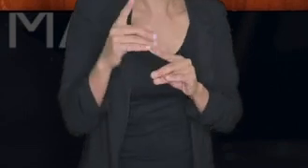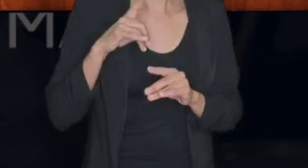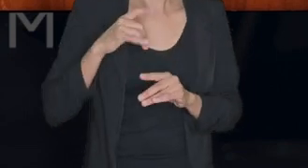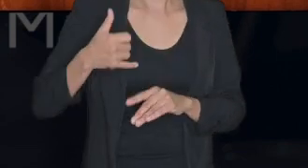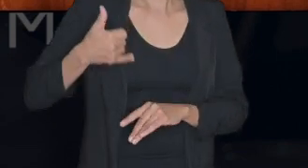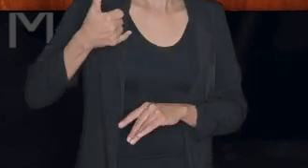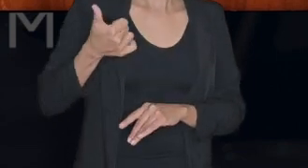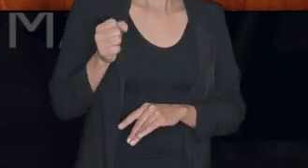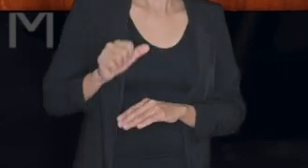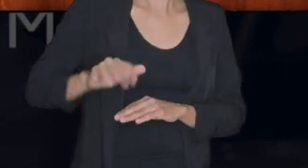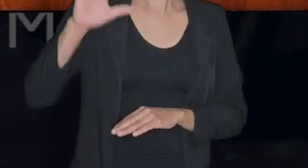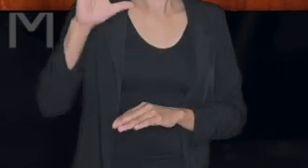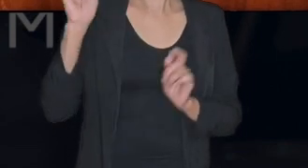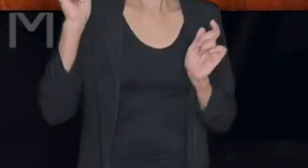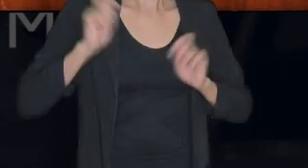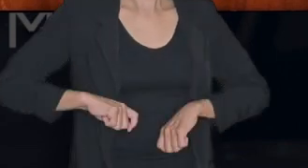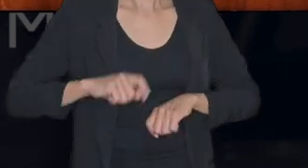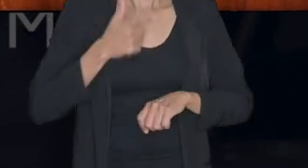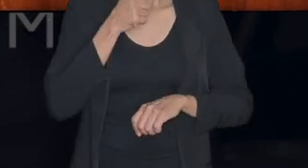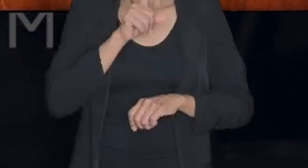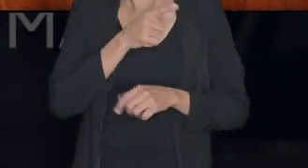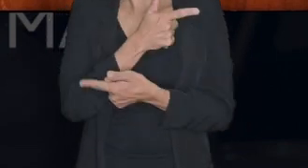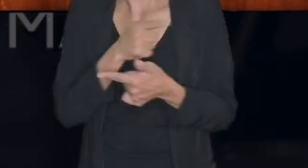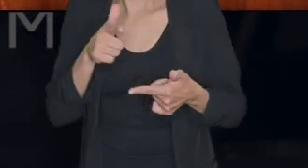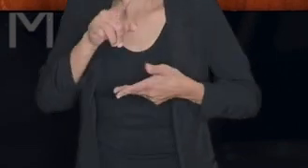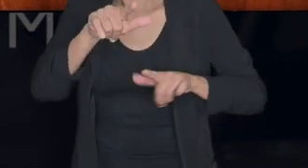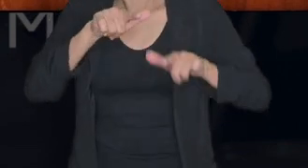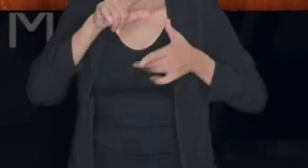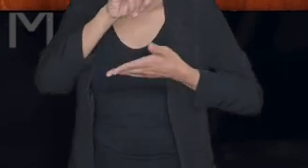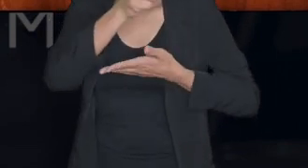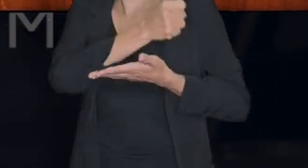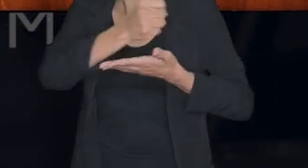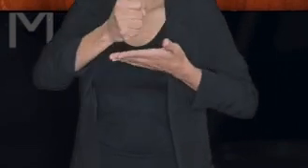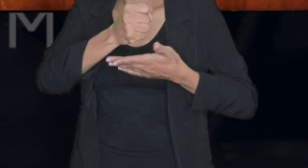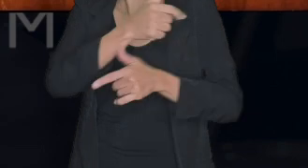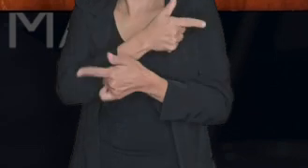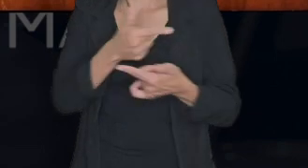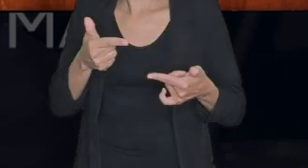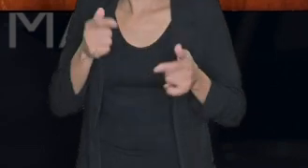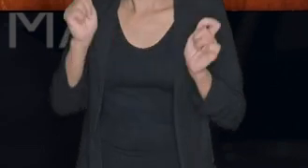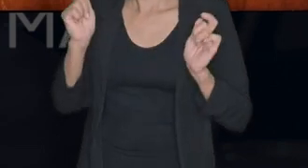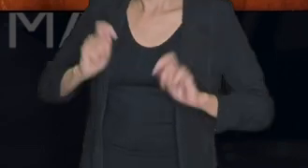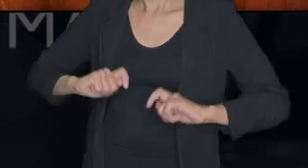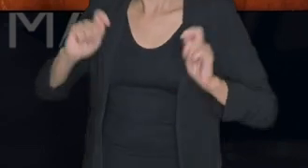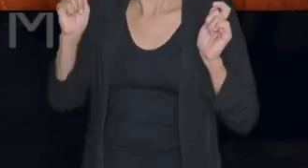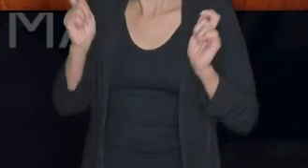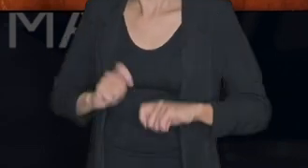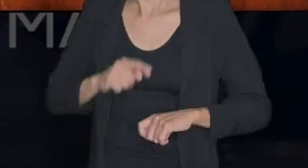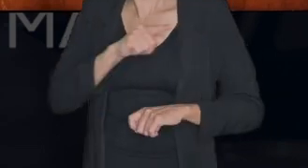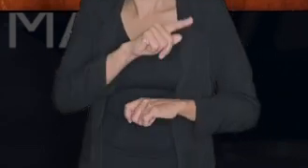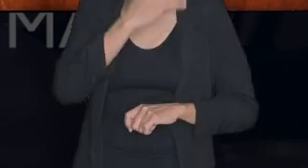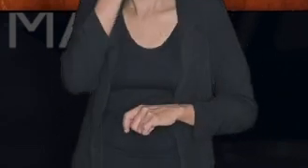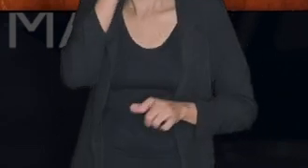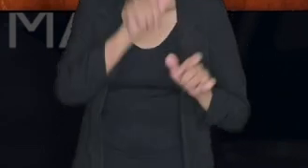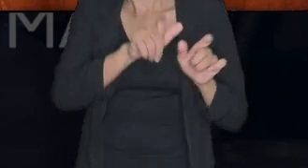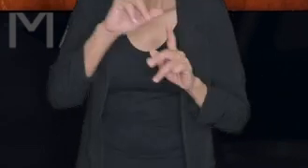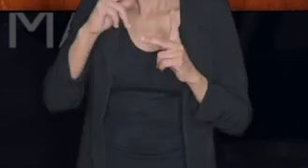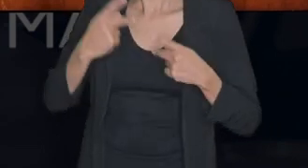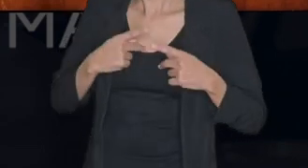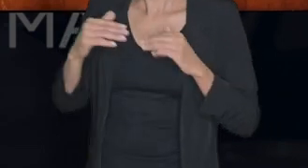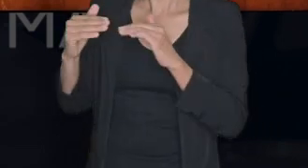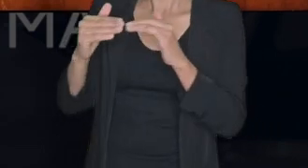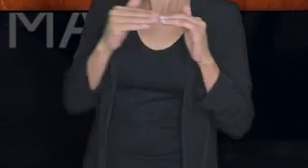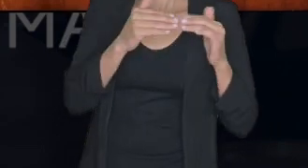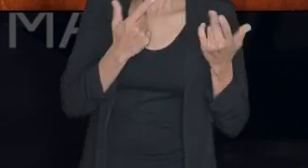envolver testamento, é possível que esses herdeiros que estejam de comum acordo com a partilha